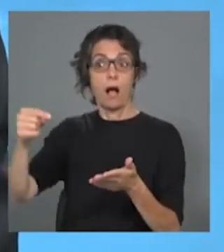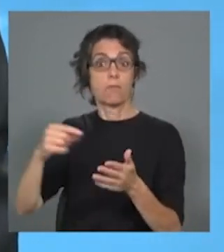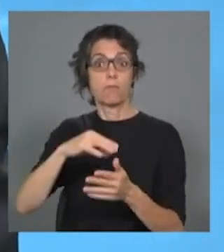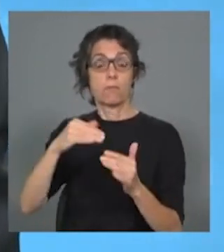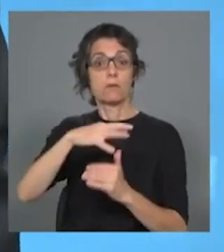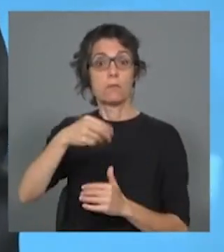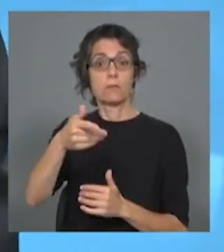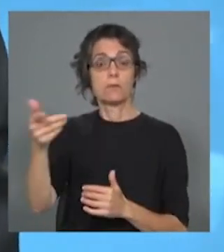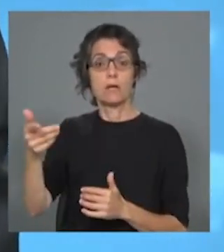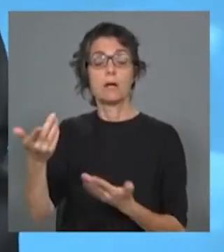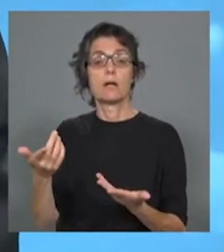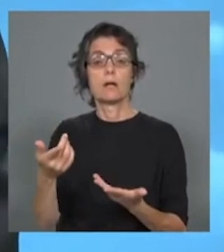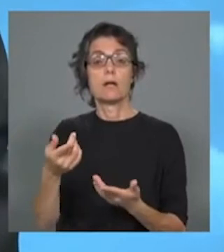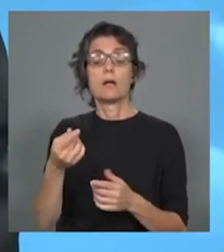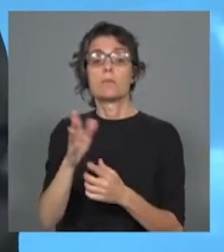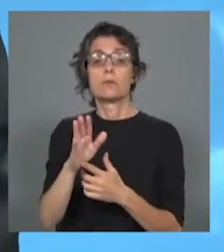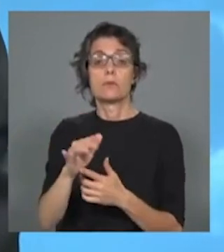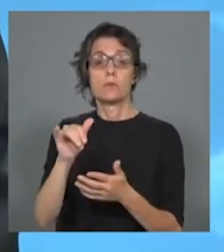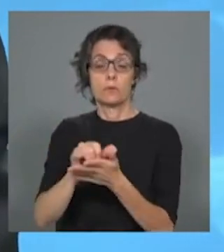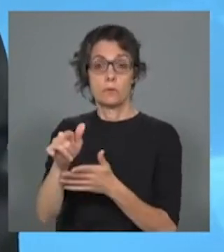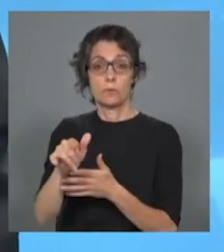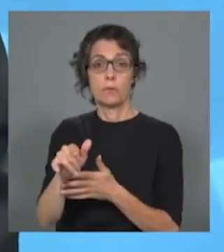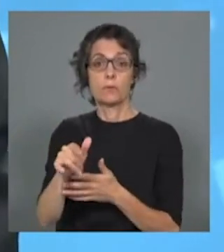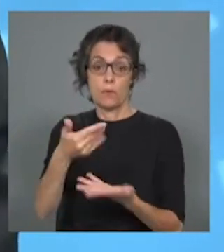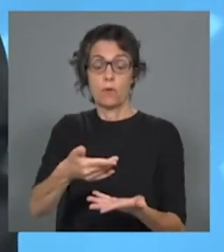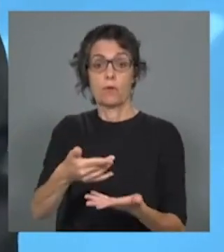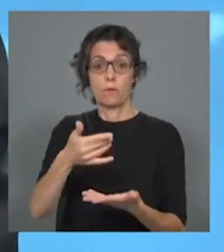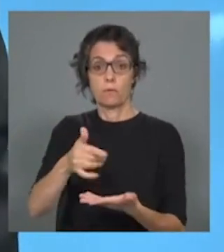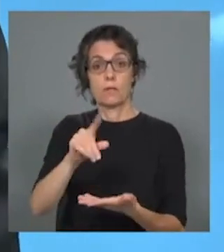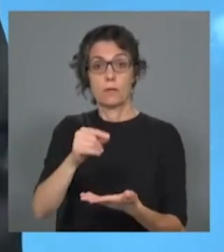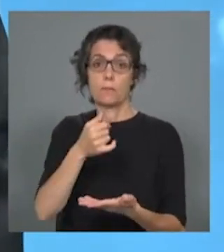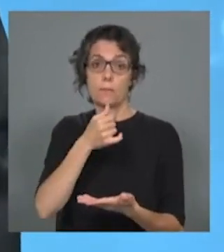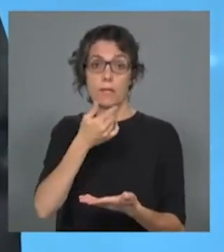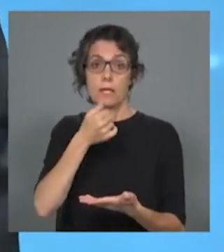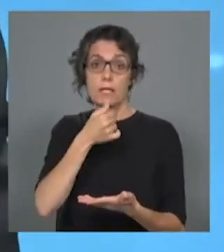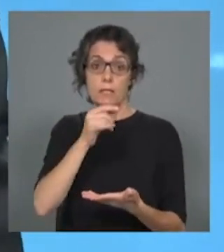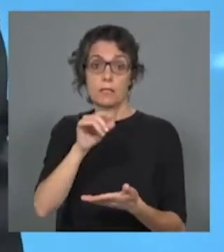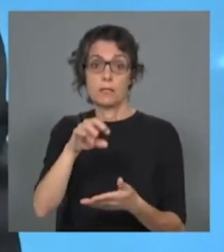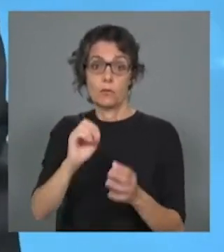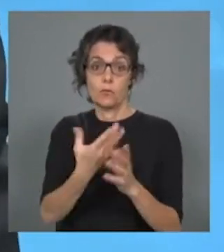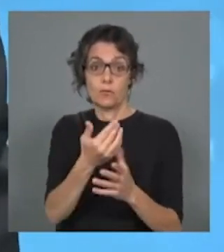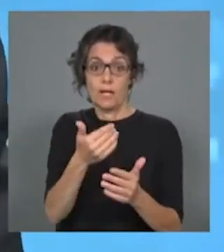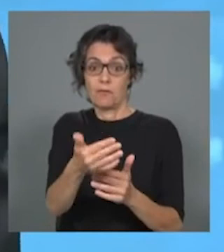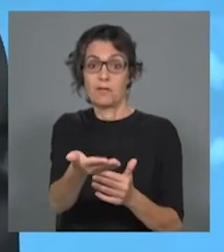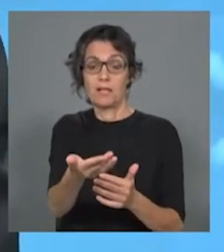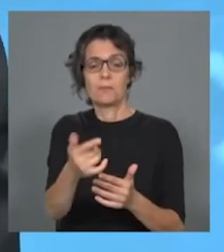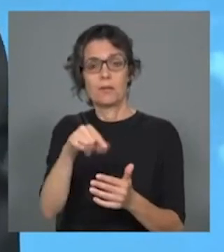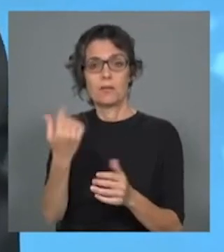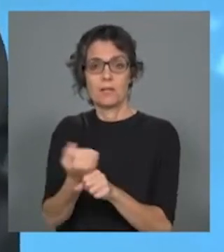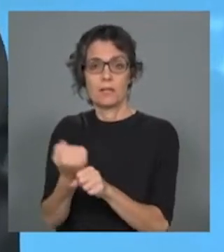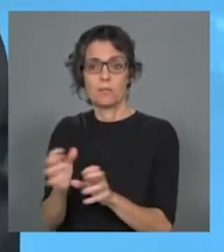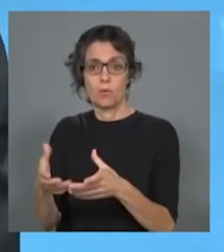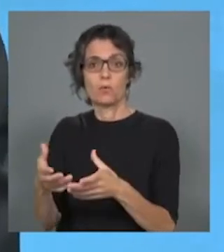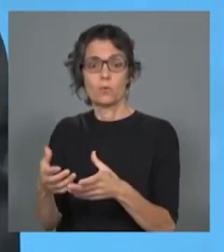espaço desse género. O aeroporto decidiu criar um espaço desse género e tem trabalhado com o grupo de trabalho